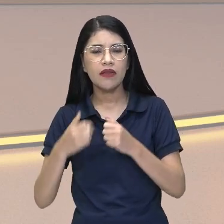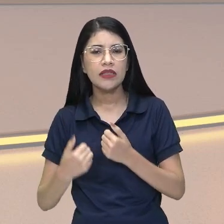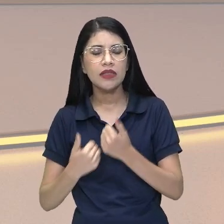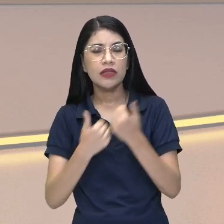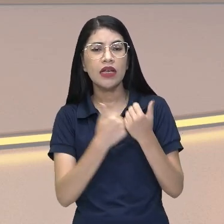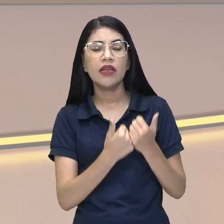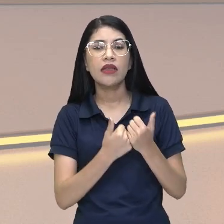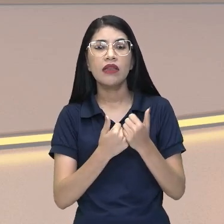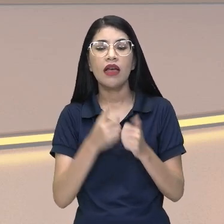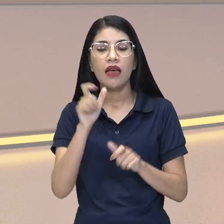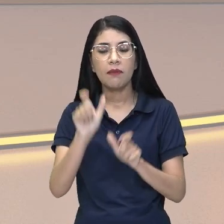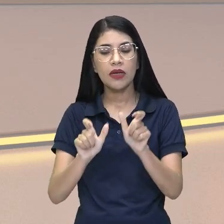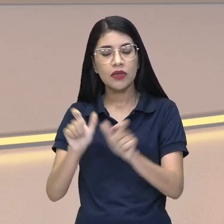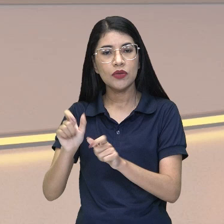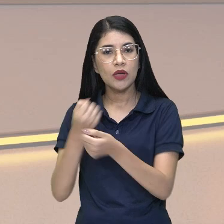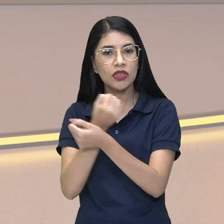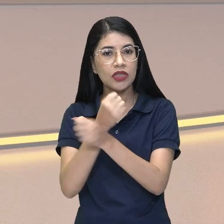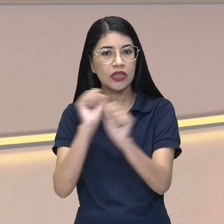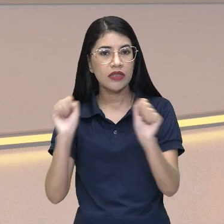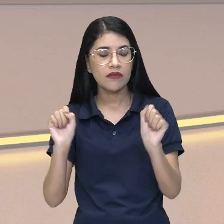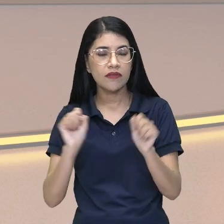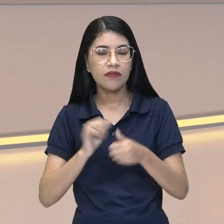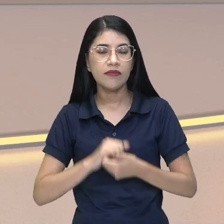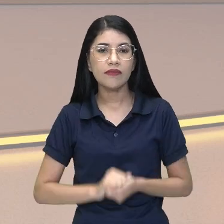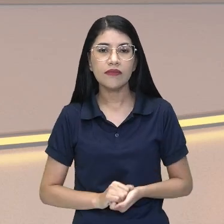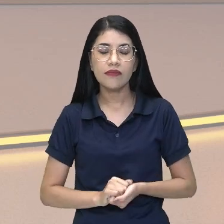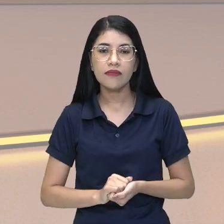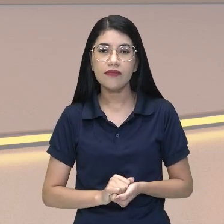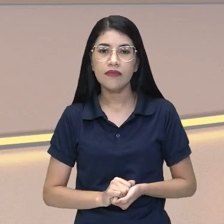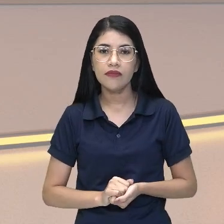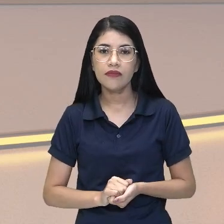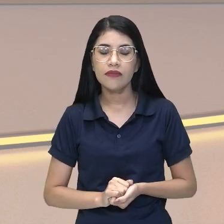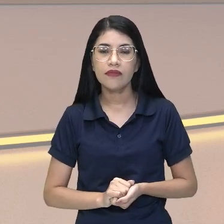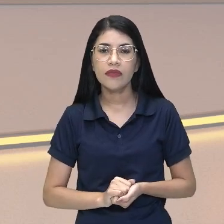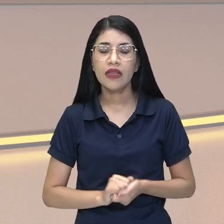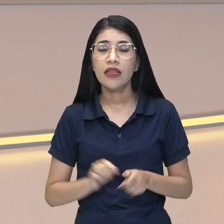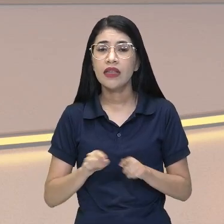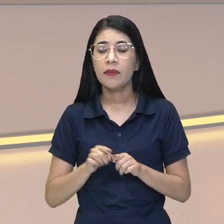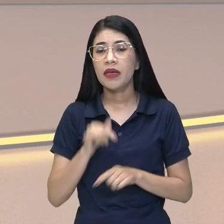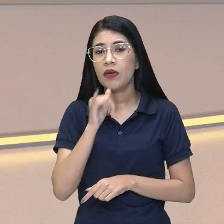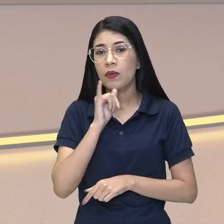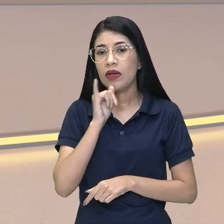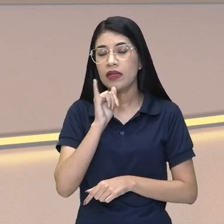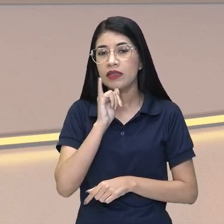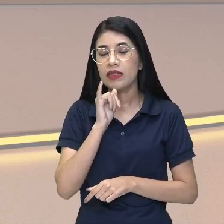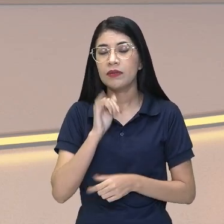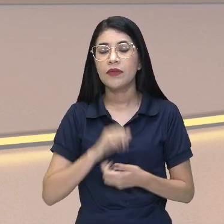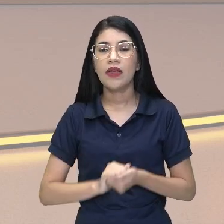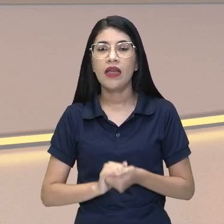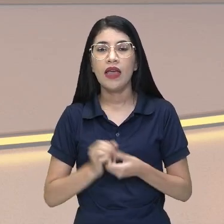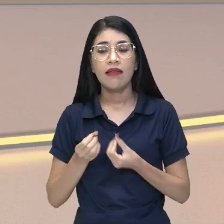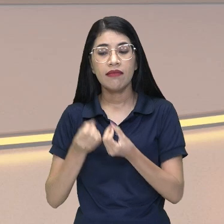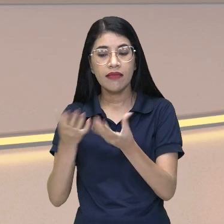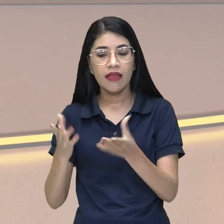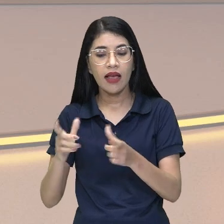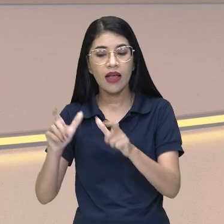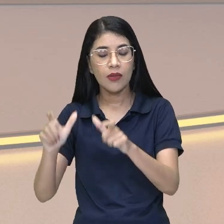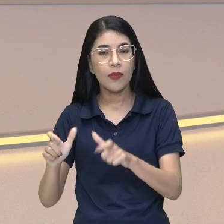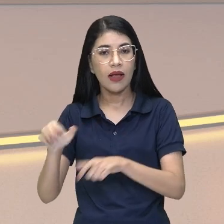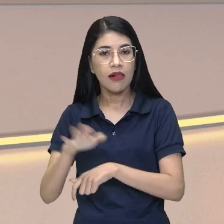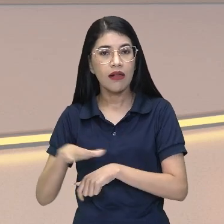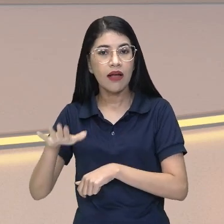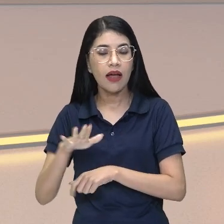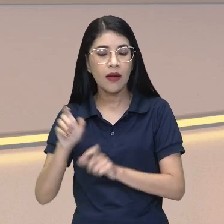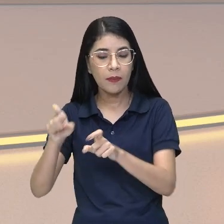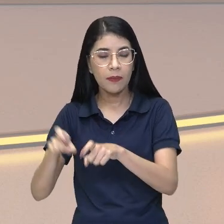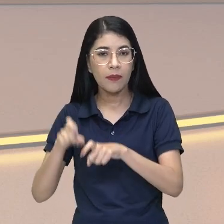que estavam agora libertados, com distribuição de terras, né, com espaço, por exemplo,